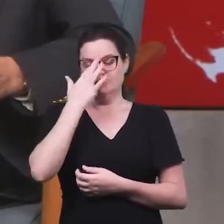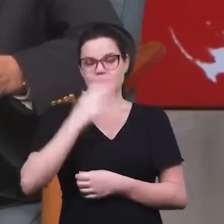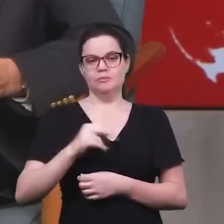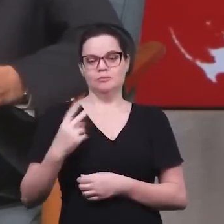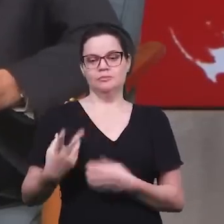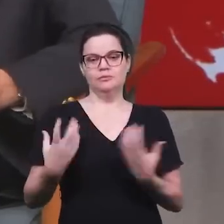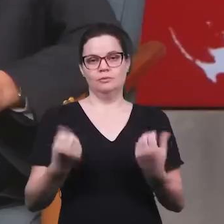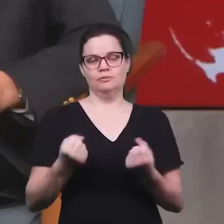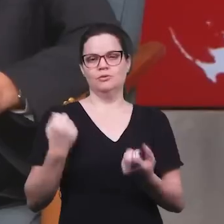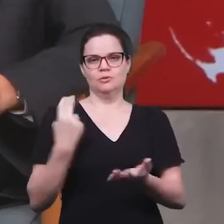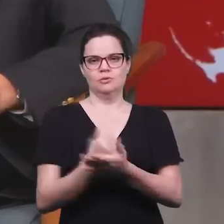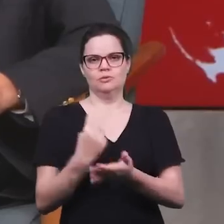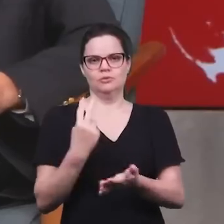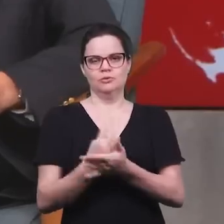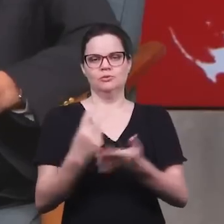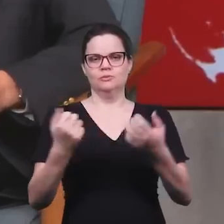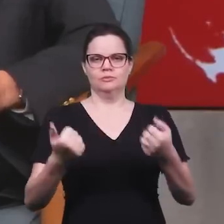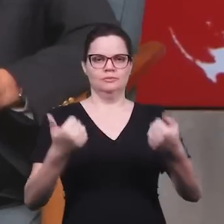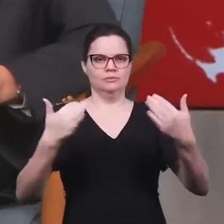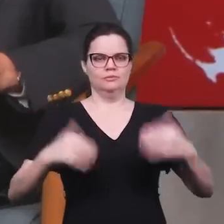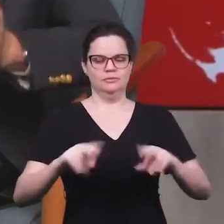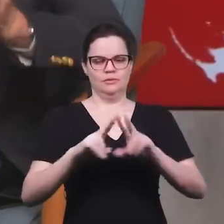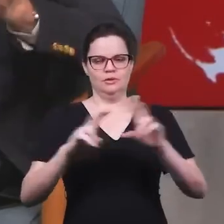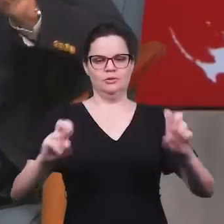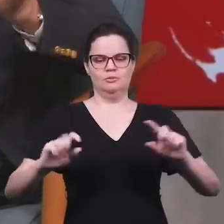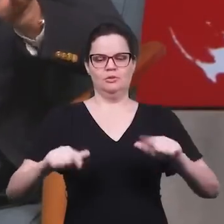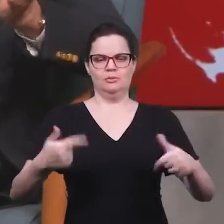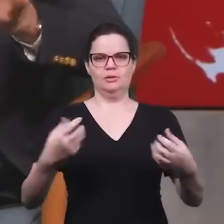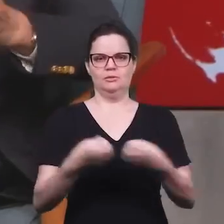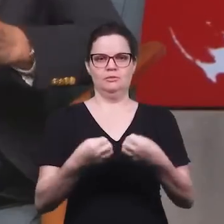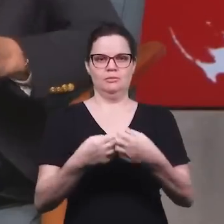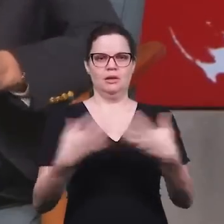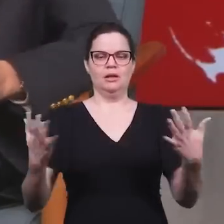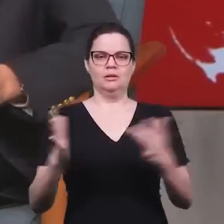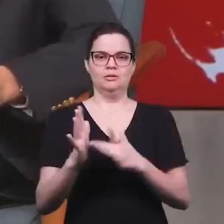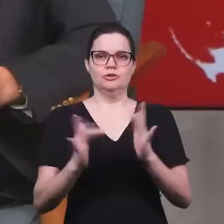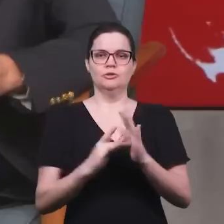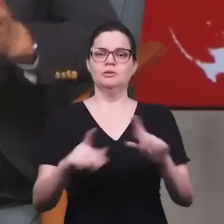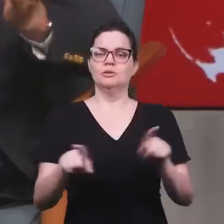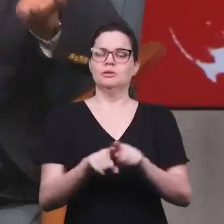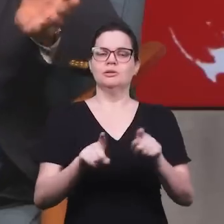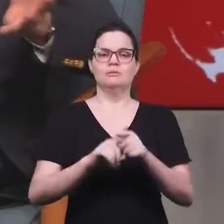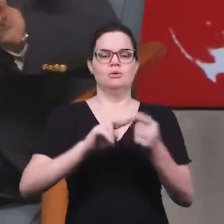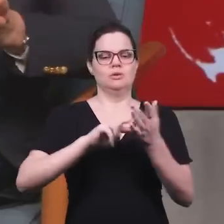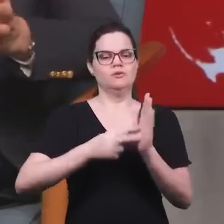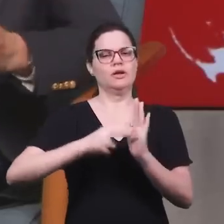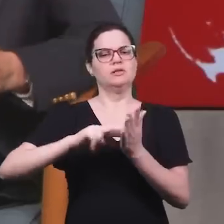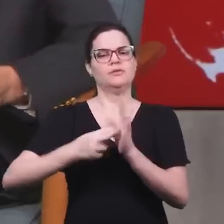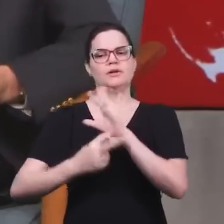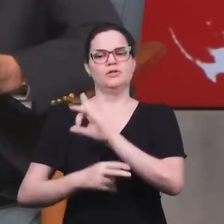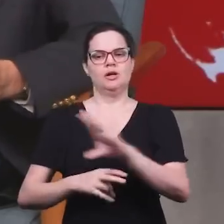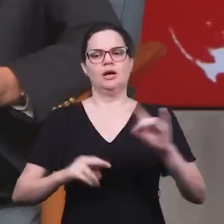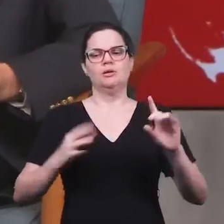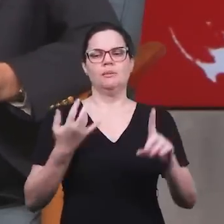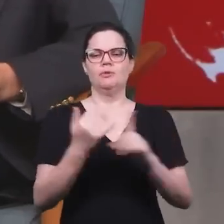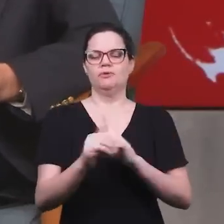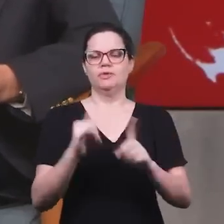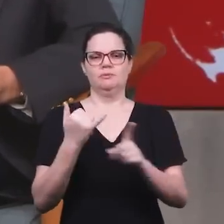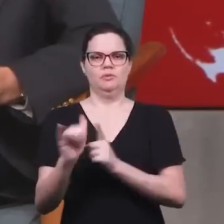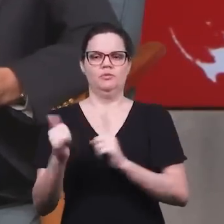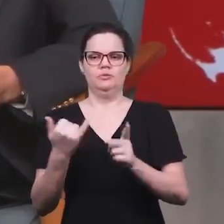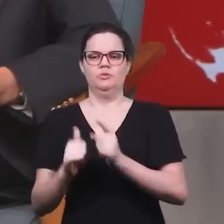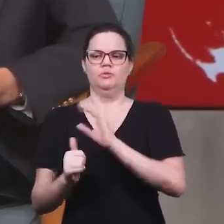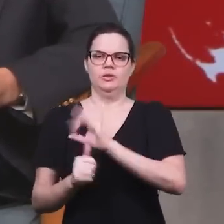continuar falando sobre os milagres de Jesus e o significado deles e a aplicação deles